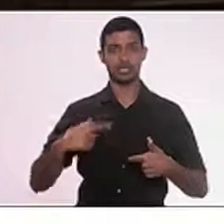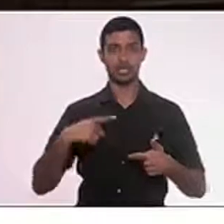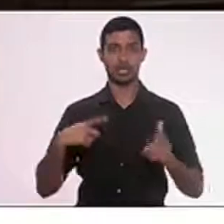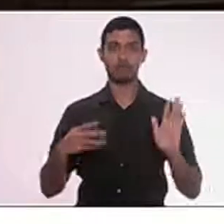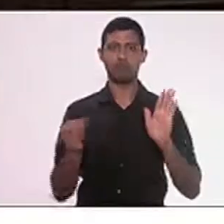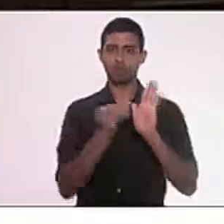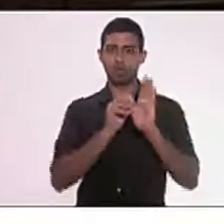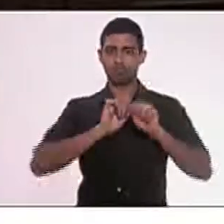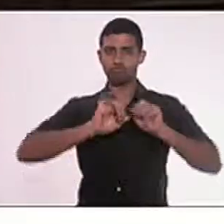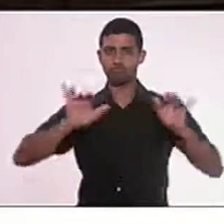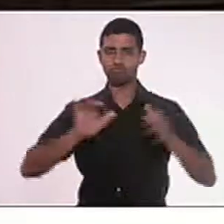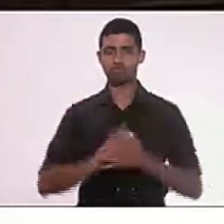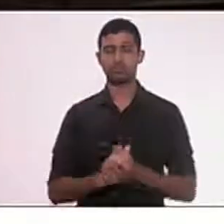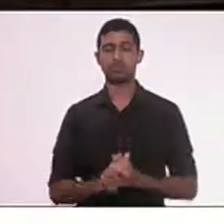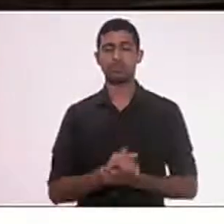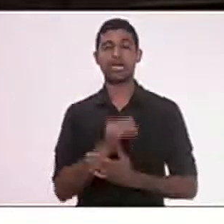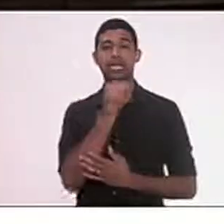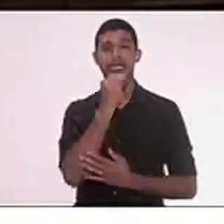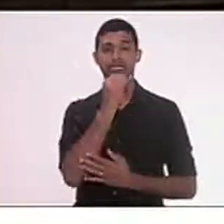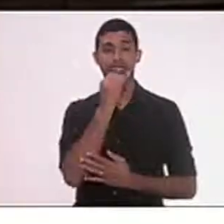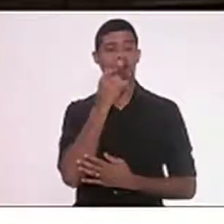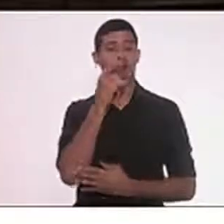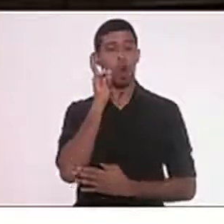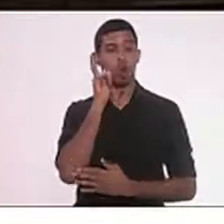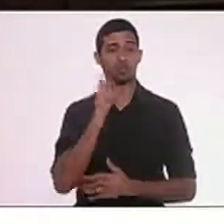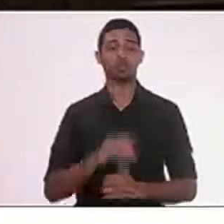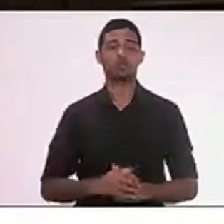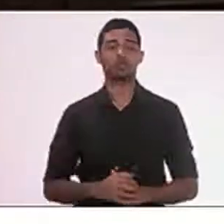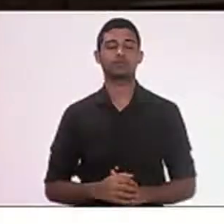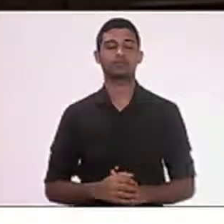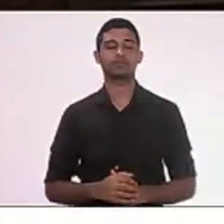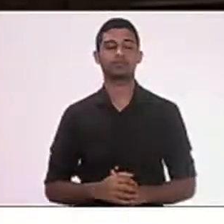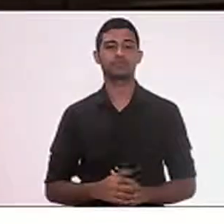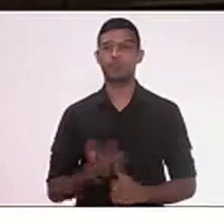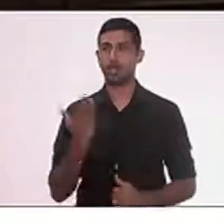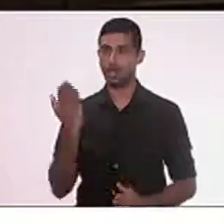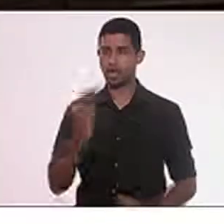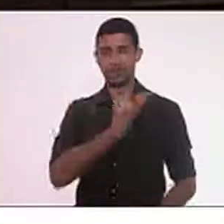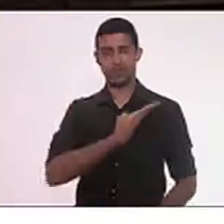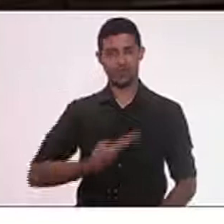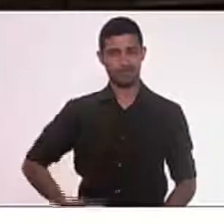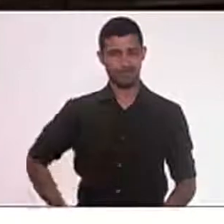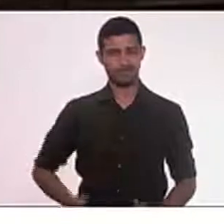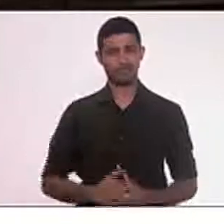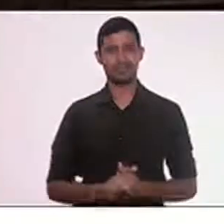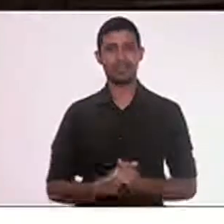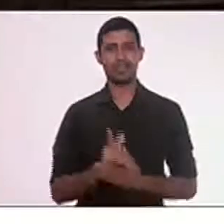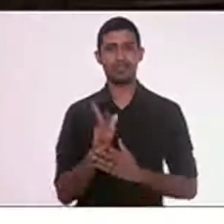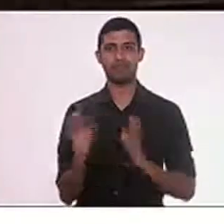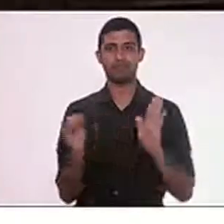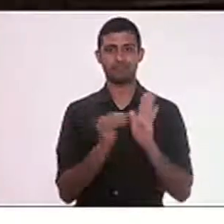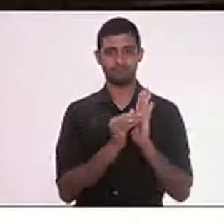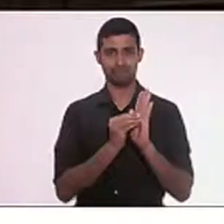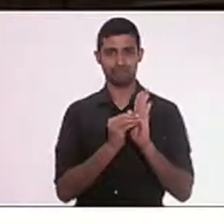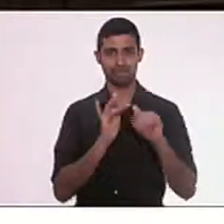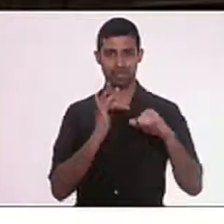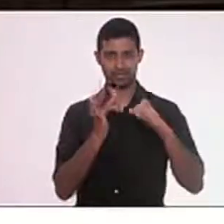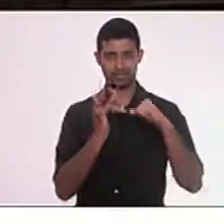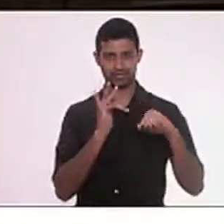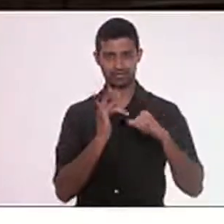publicados. Por exemplo, ontem, o governador publicou